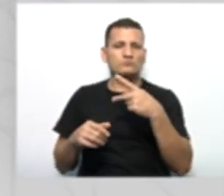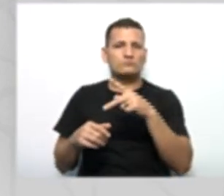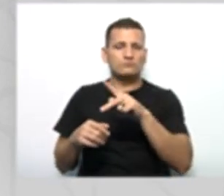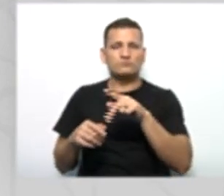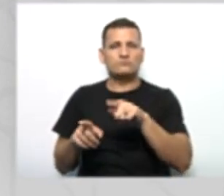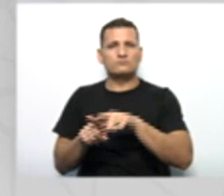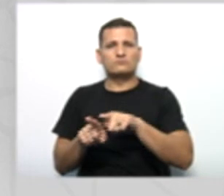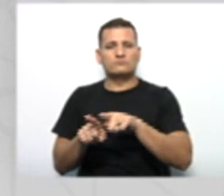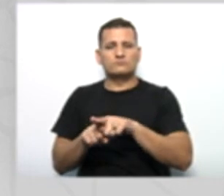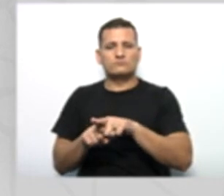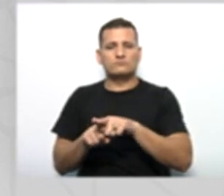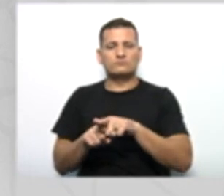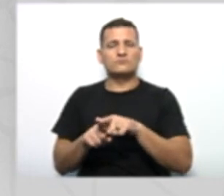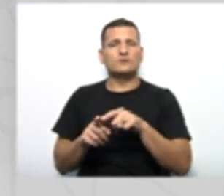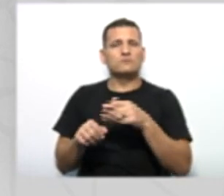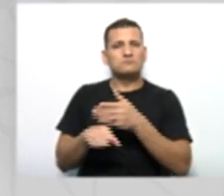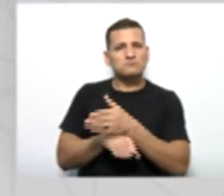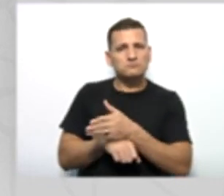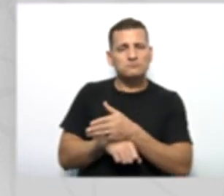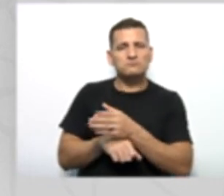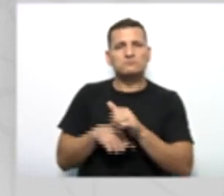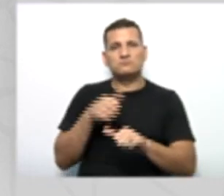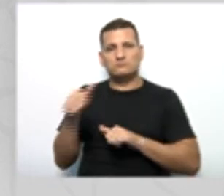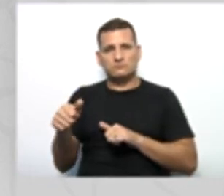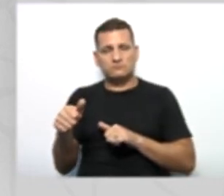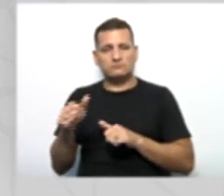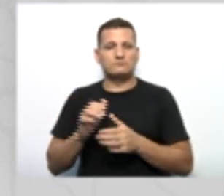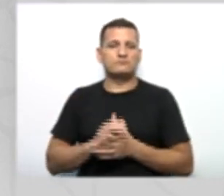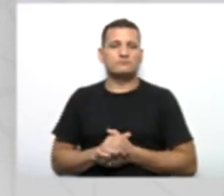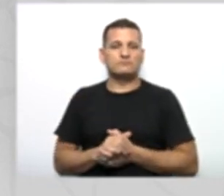em poder nele intervir e transformá-lo.